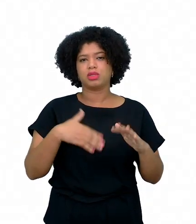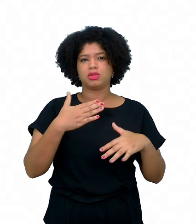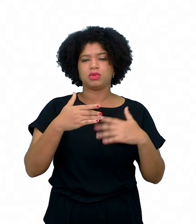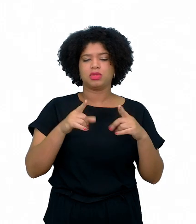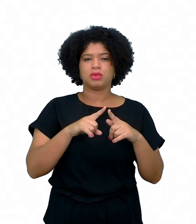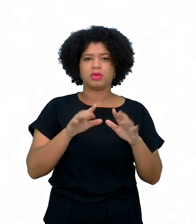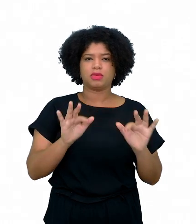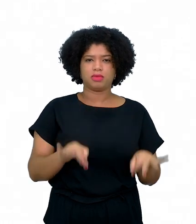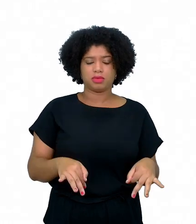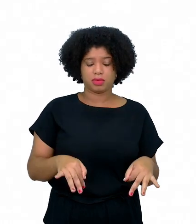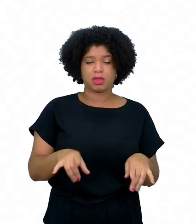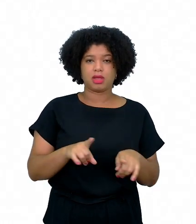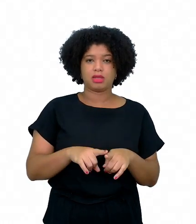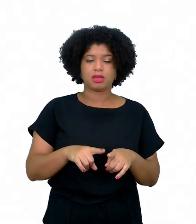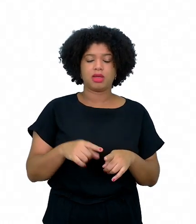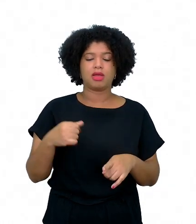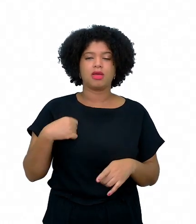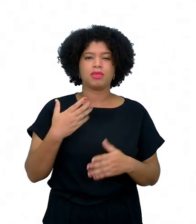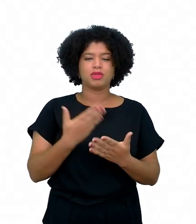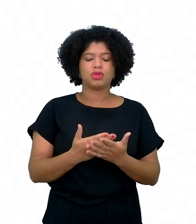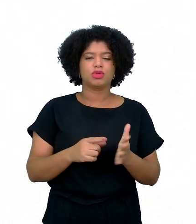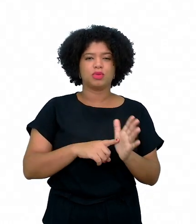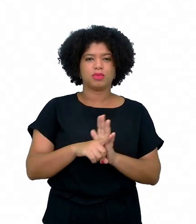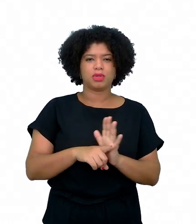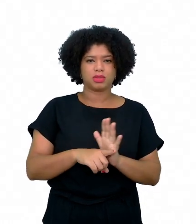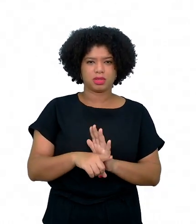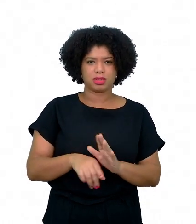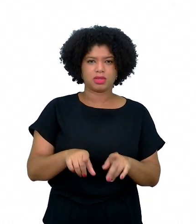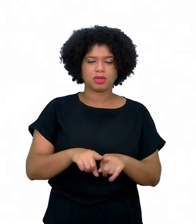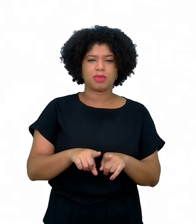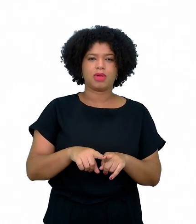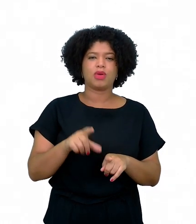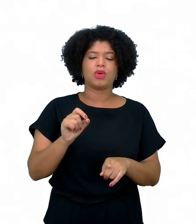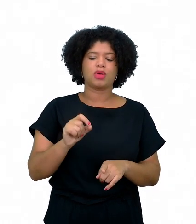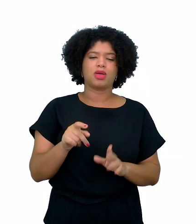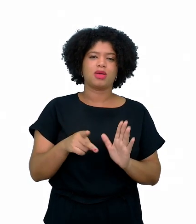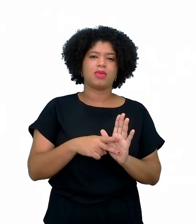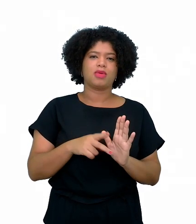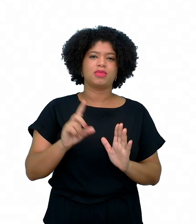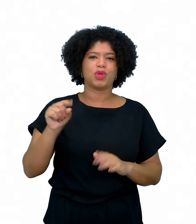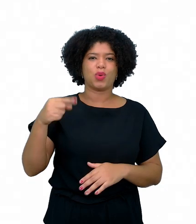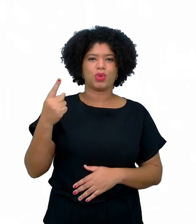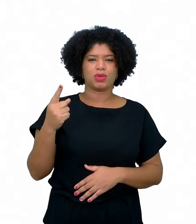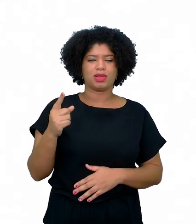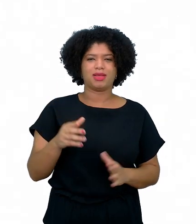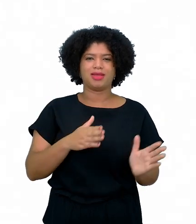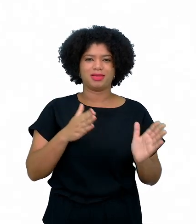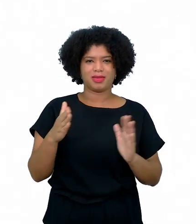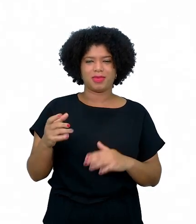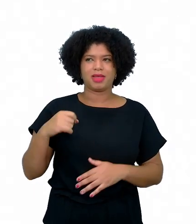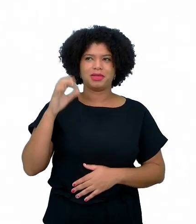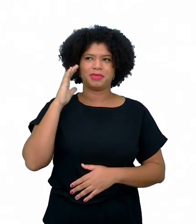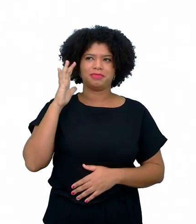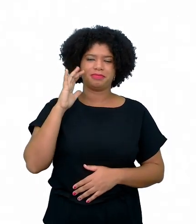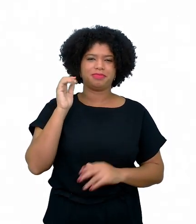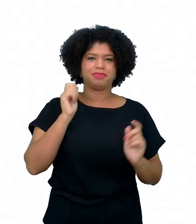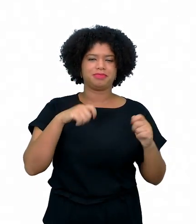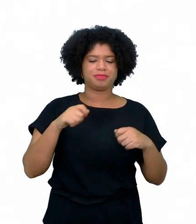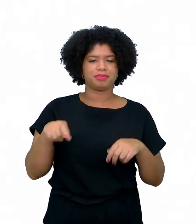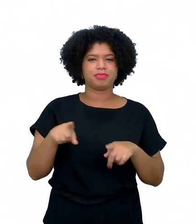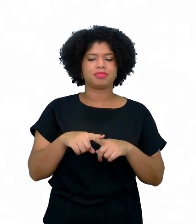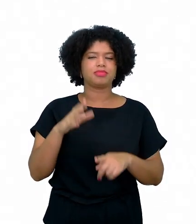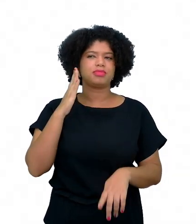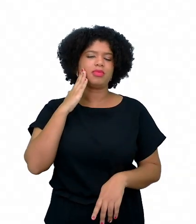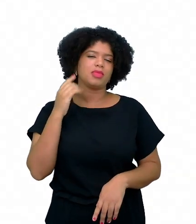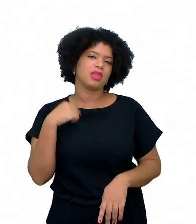finalizando, e eu vou estudar e começo a fazer já um esboço para a próxima etapa, e vou pensando como eu